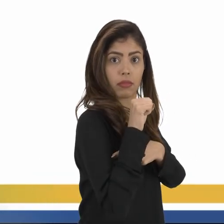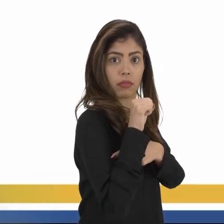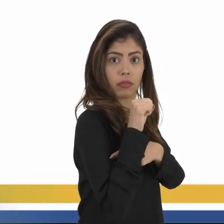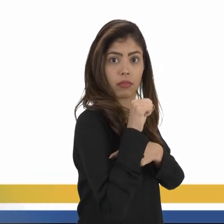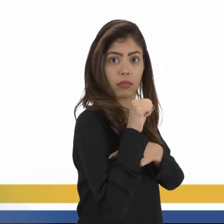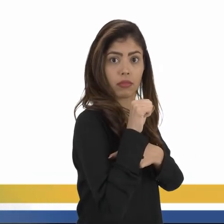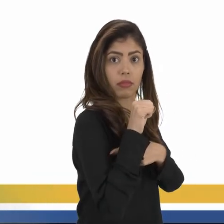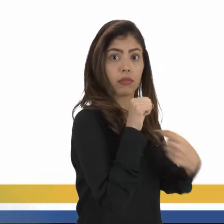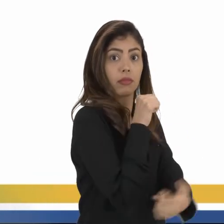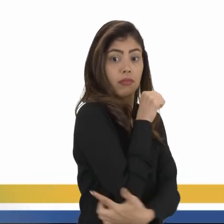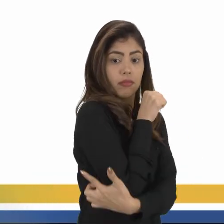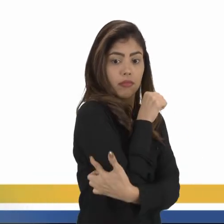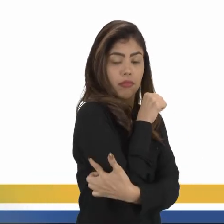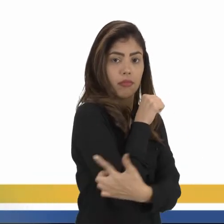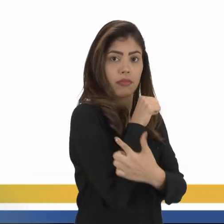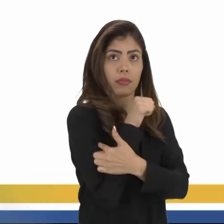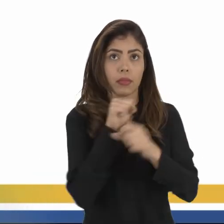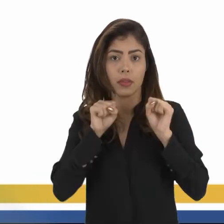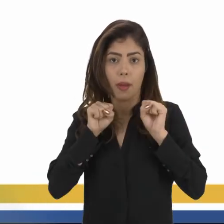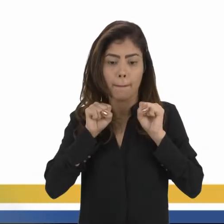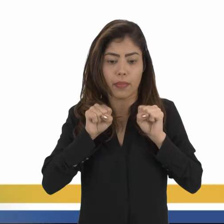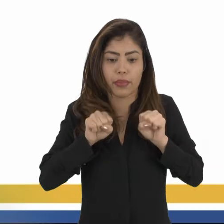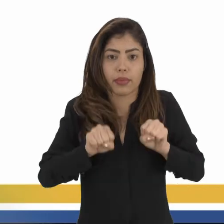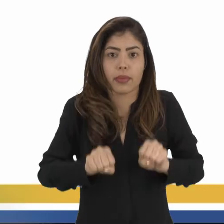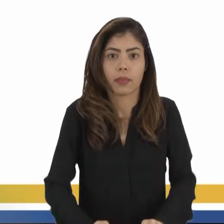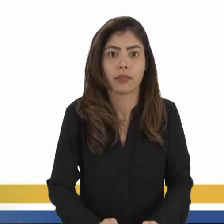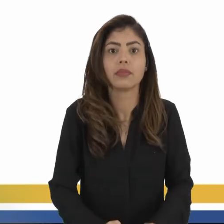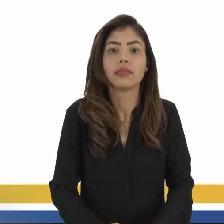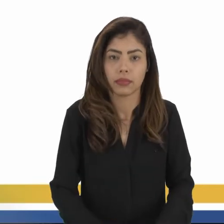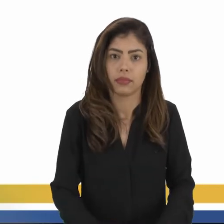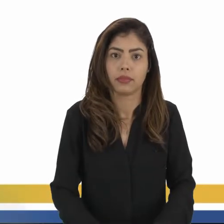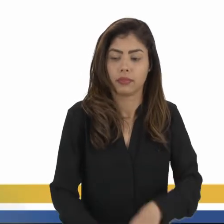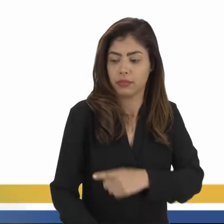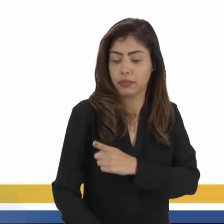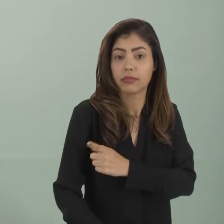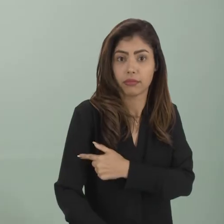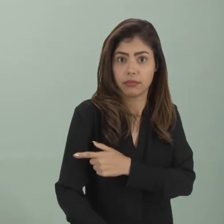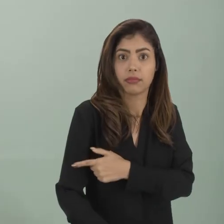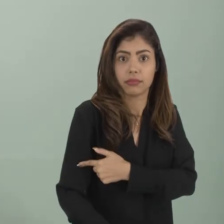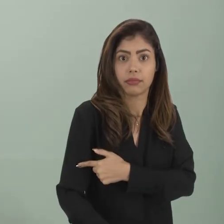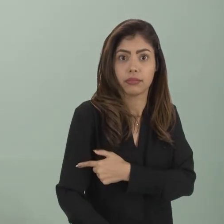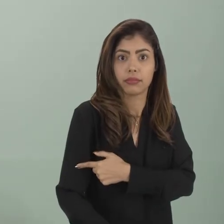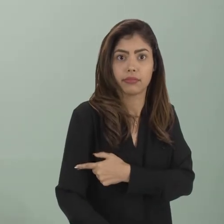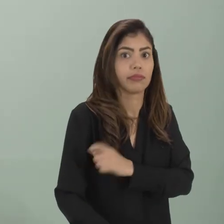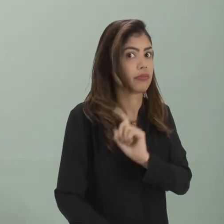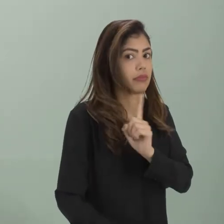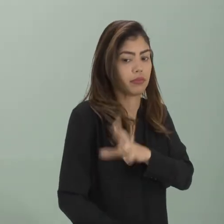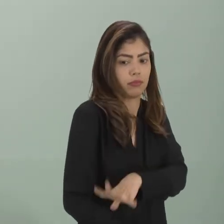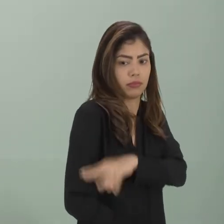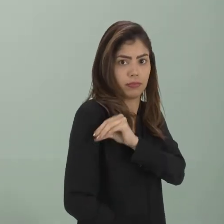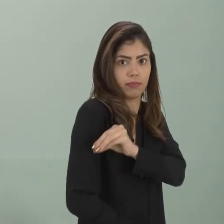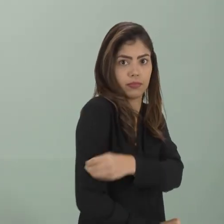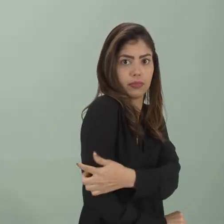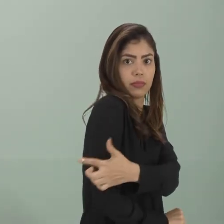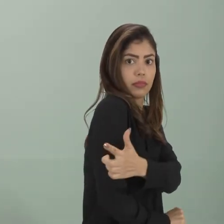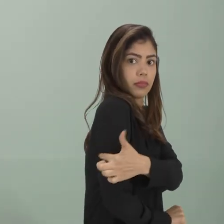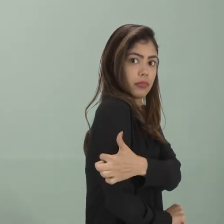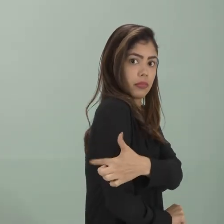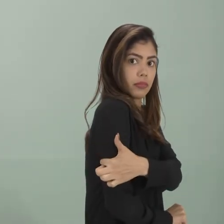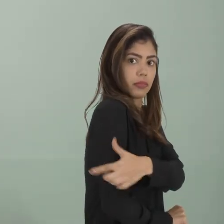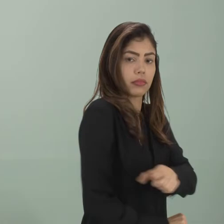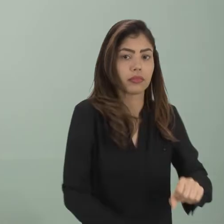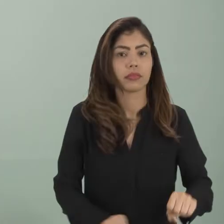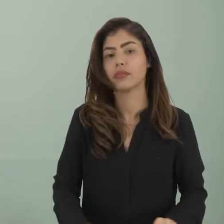o tríceps. Quando eu estico meu braço, eu relaxo o bíceps e contraio o